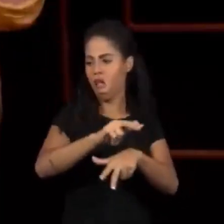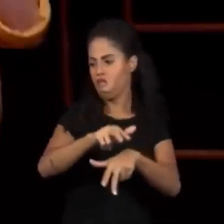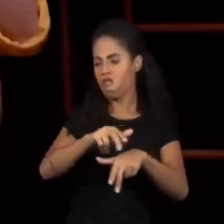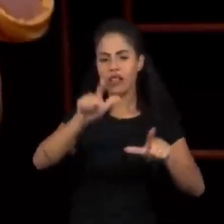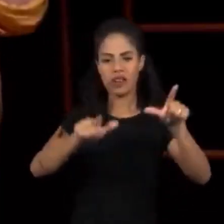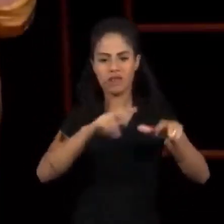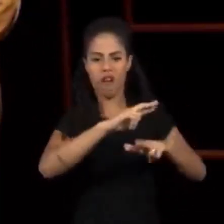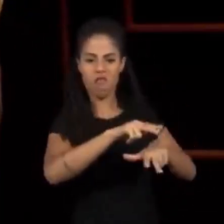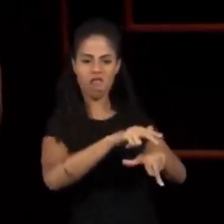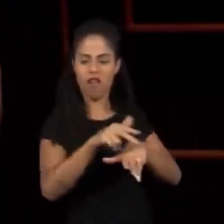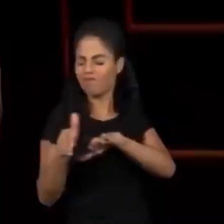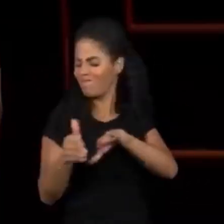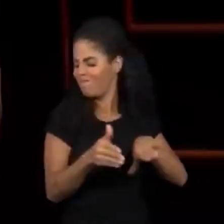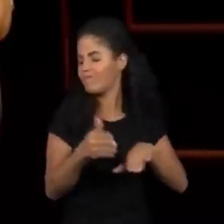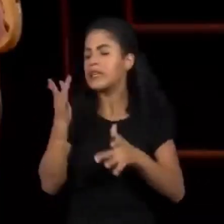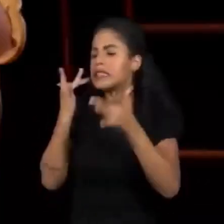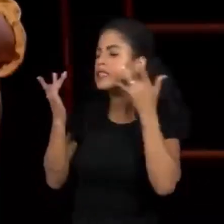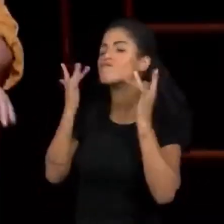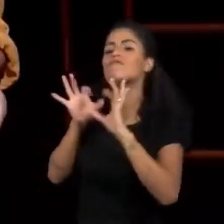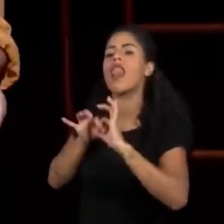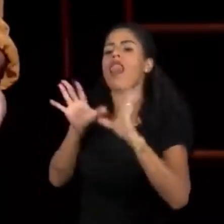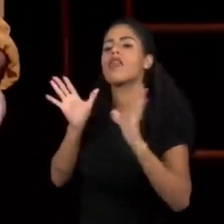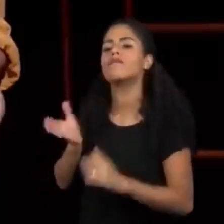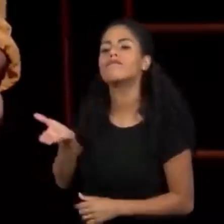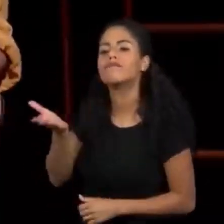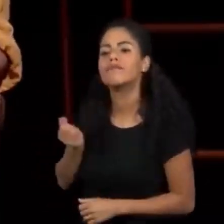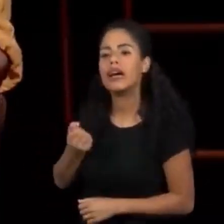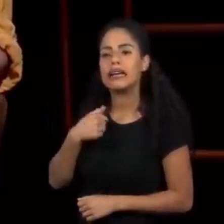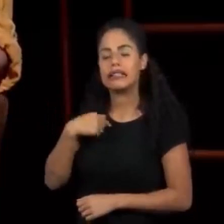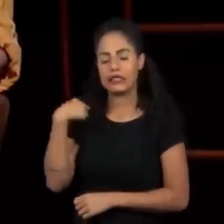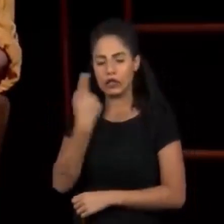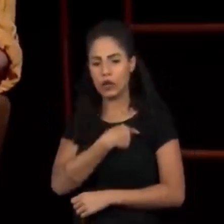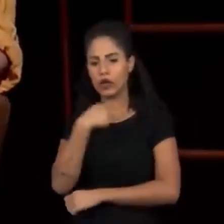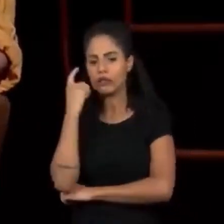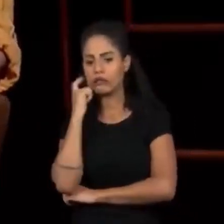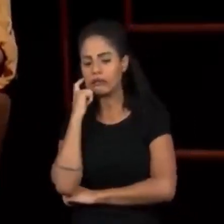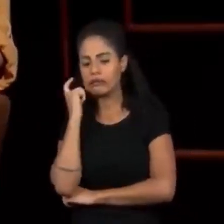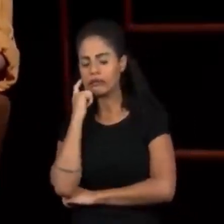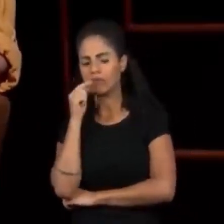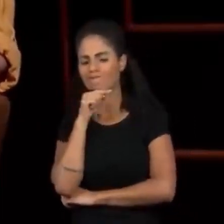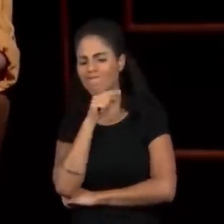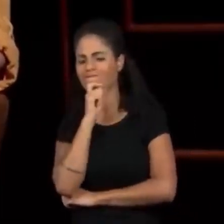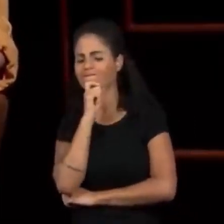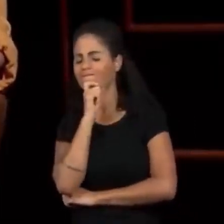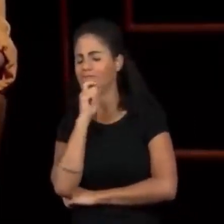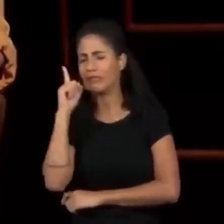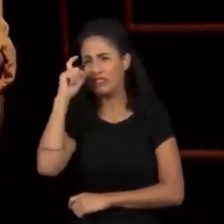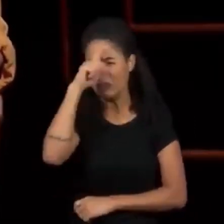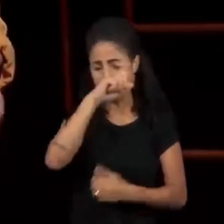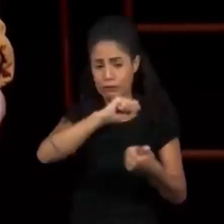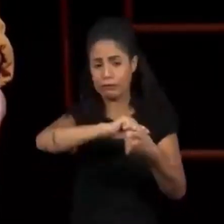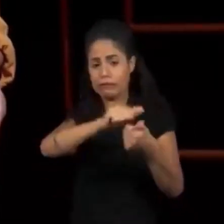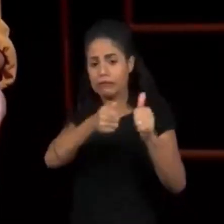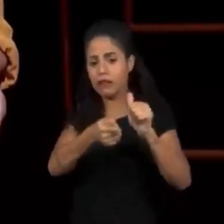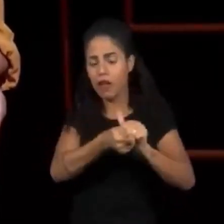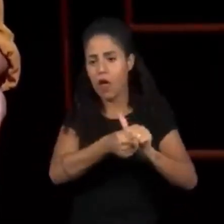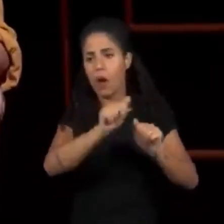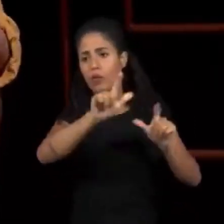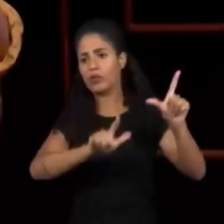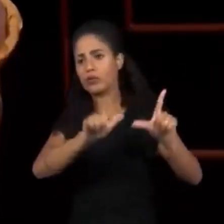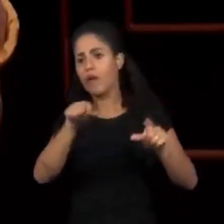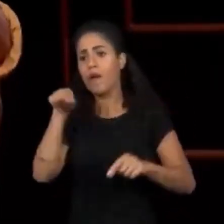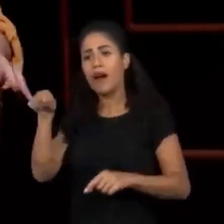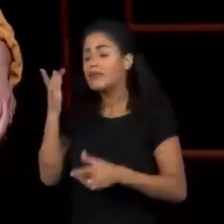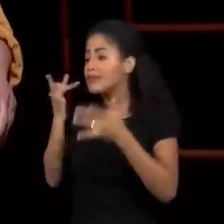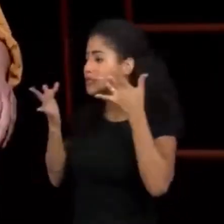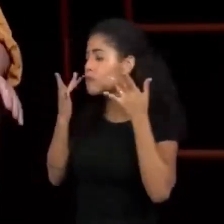muito grande a gente é uma pecinha pequena dentro daquilo é difícil né manter uma autoria